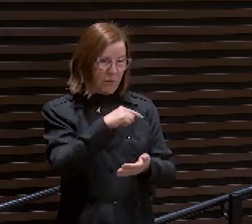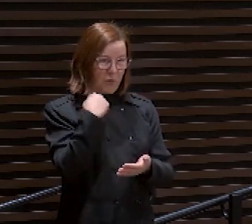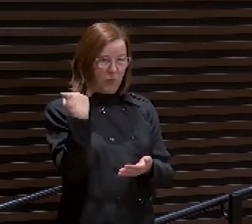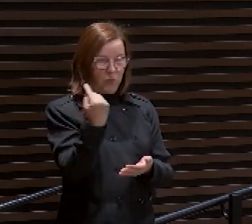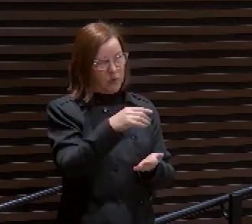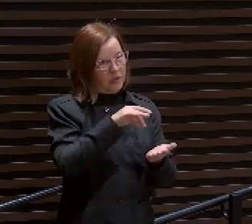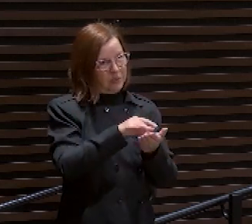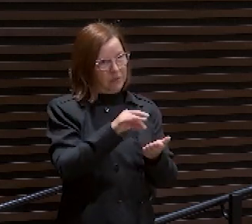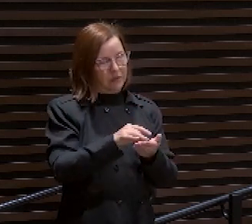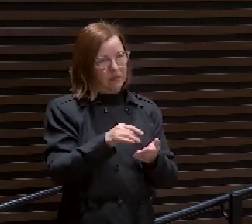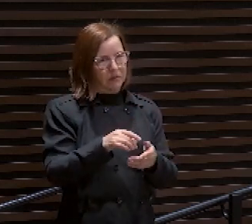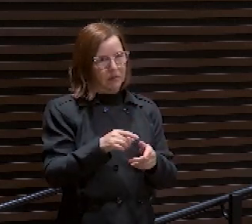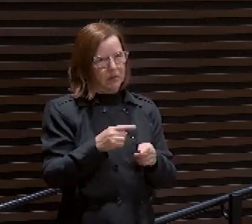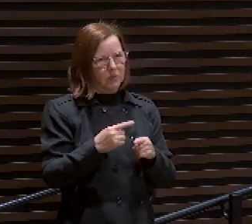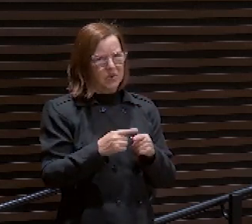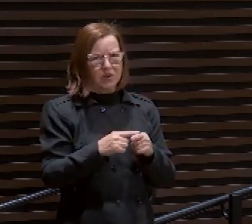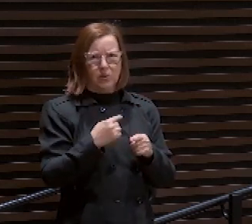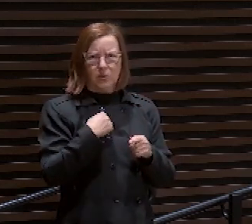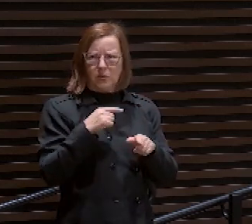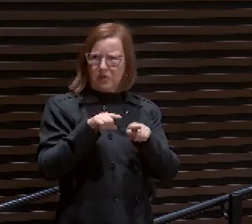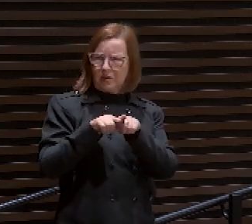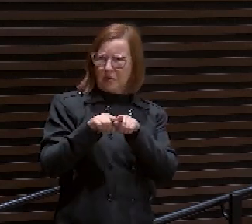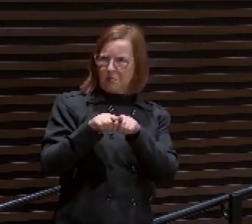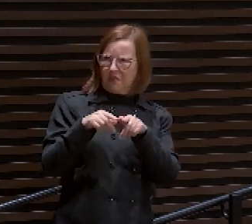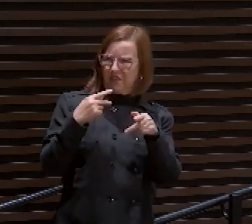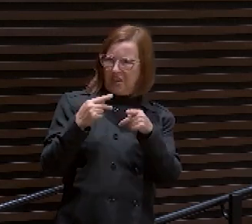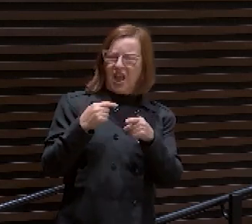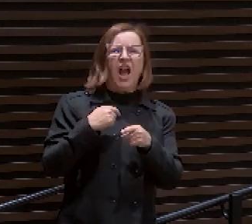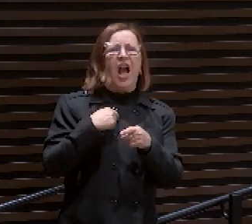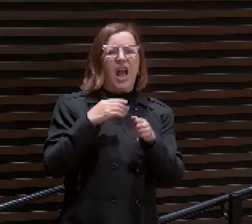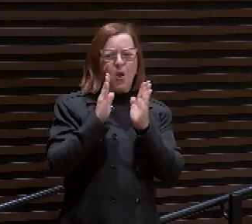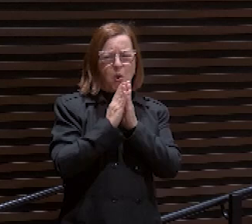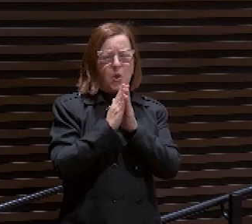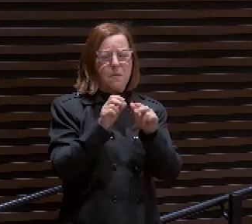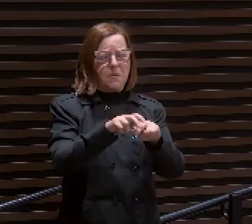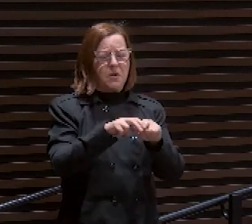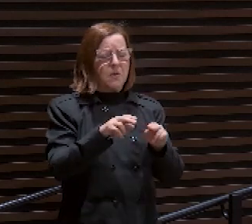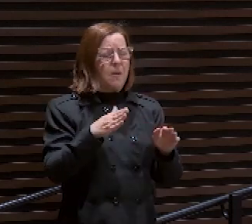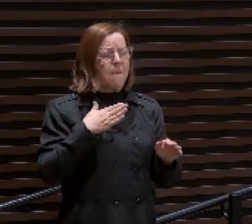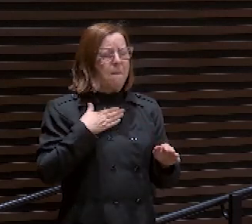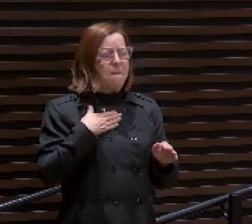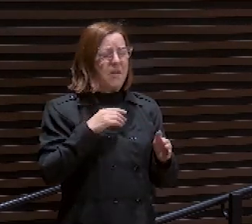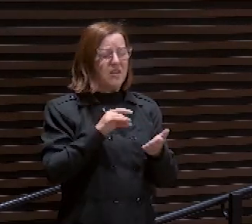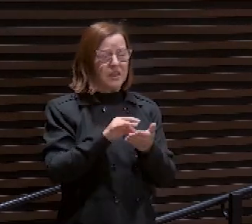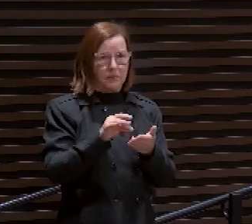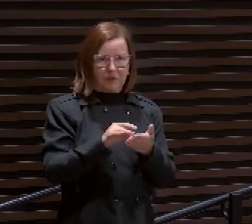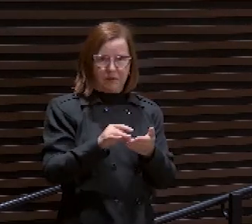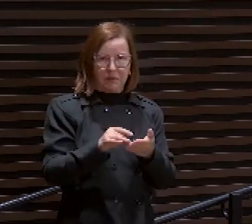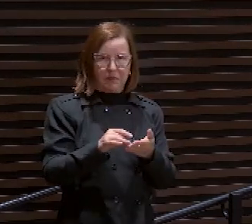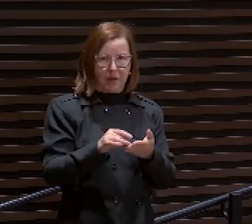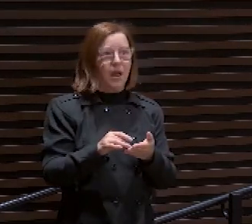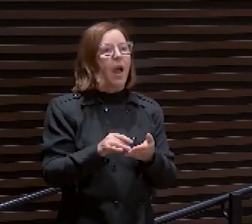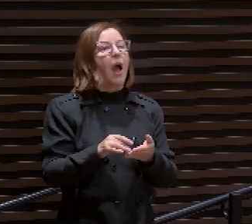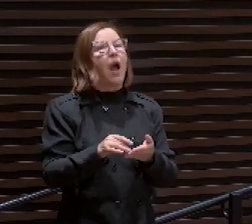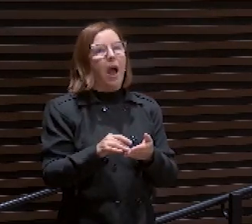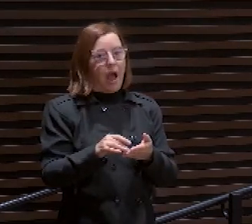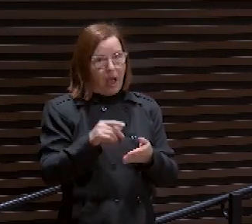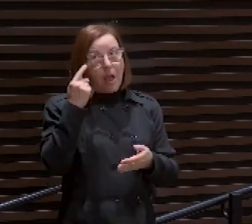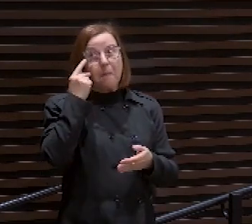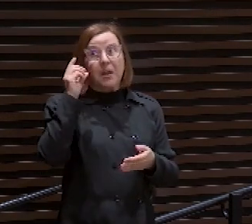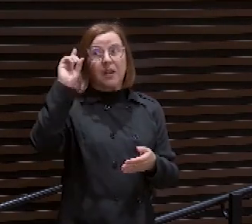Porque o irmão virou para mim esses dias e falou assim: eu tenho orado pelos meus inimigos. Ah, é? Tenho, para que Deus mande fogo no de juízo.